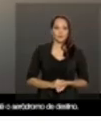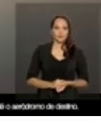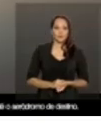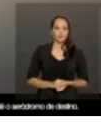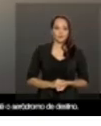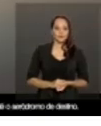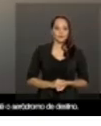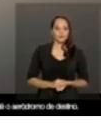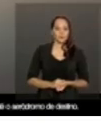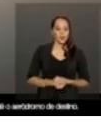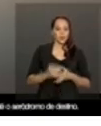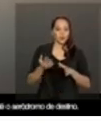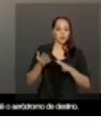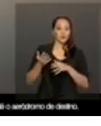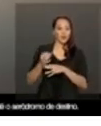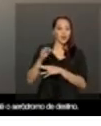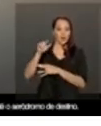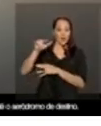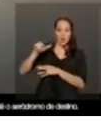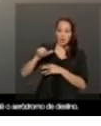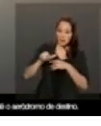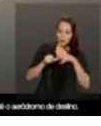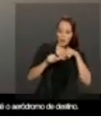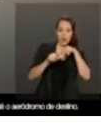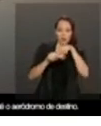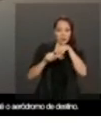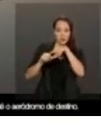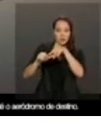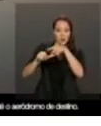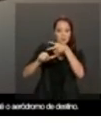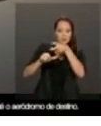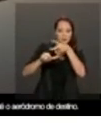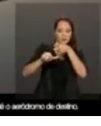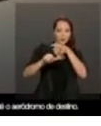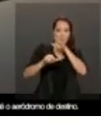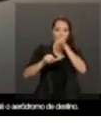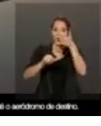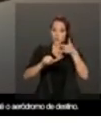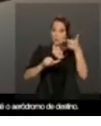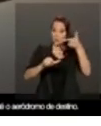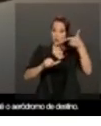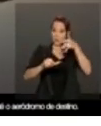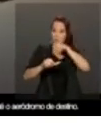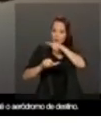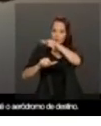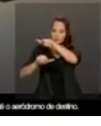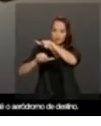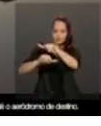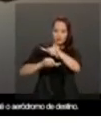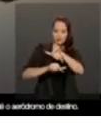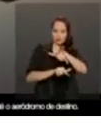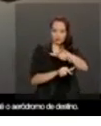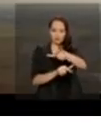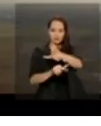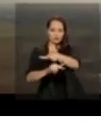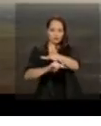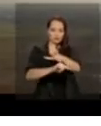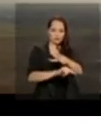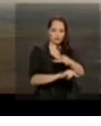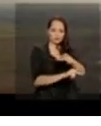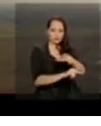Nesse momento, a aeronave interceptada está sendo escoltada pelo caçador até o aeródromo de destino.